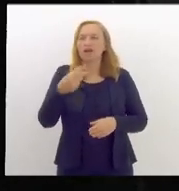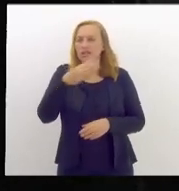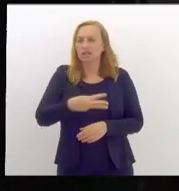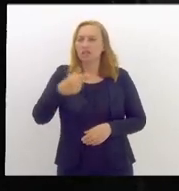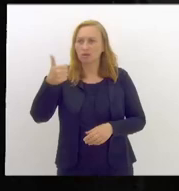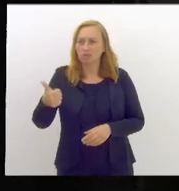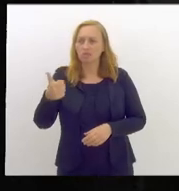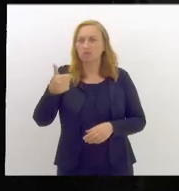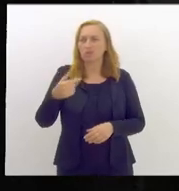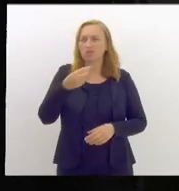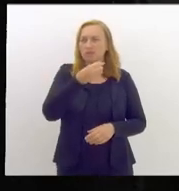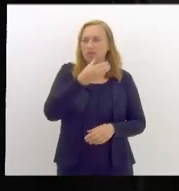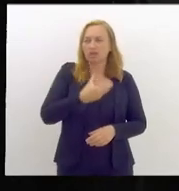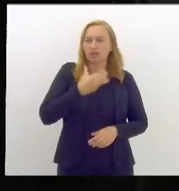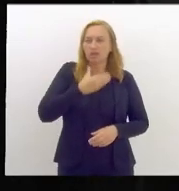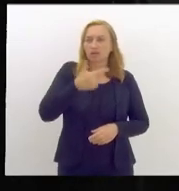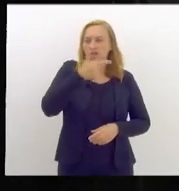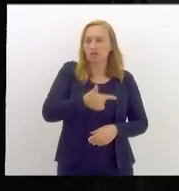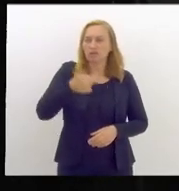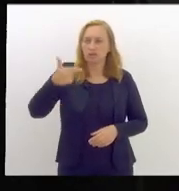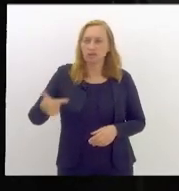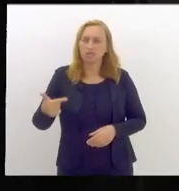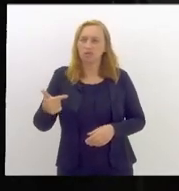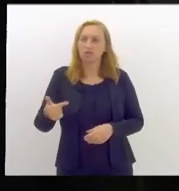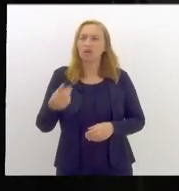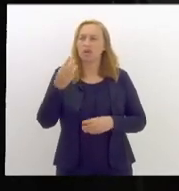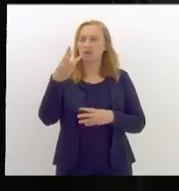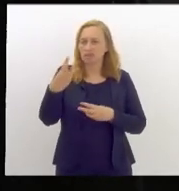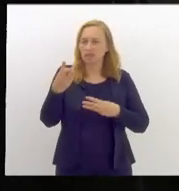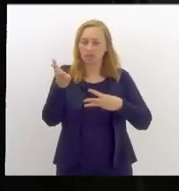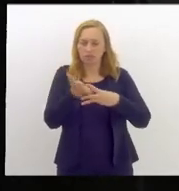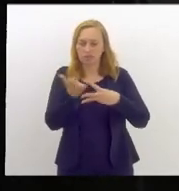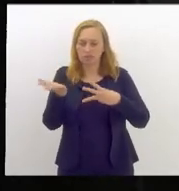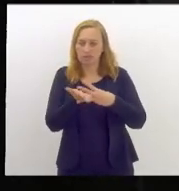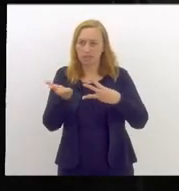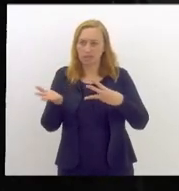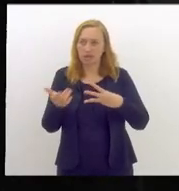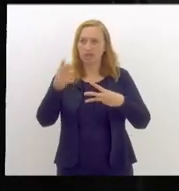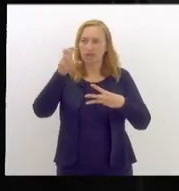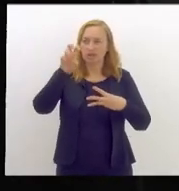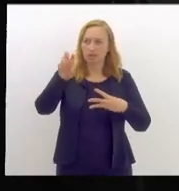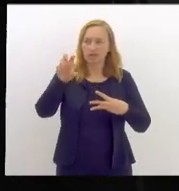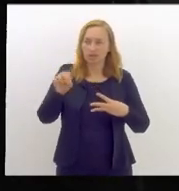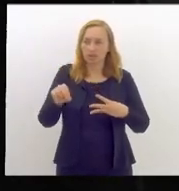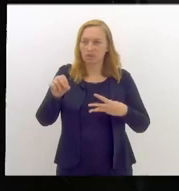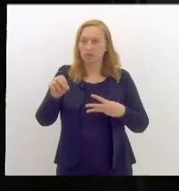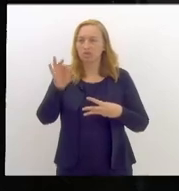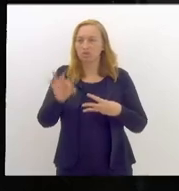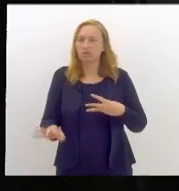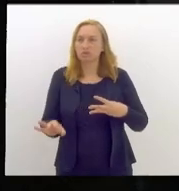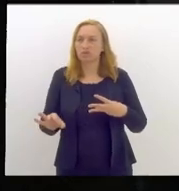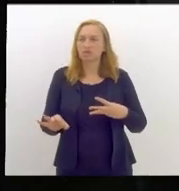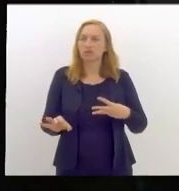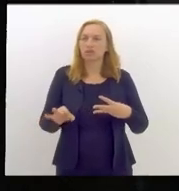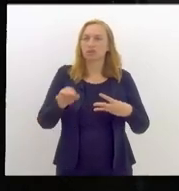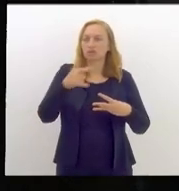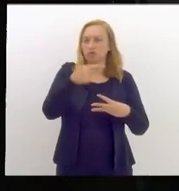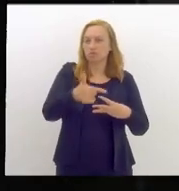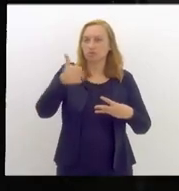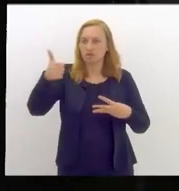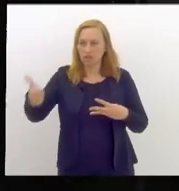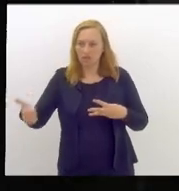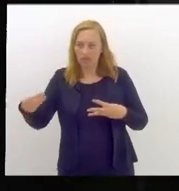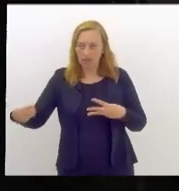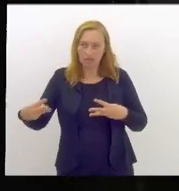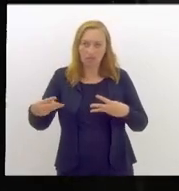dezembro 2021 em três parcelas em três parcelas 50% em 2023 25%